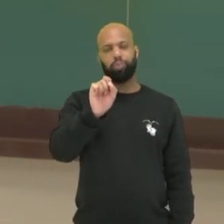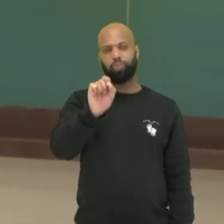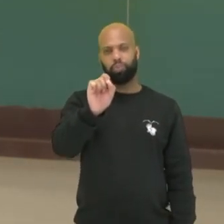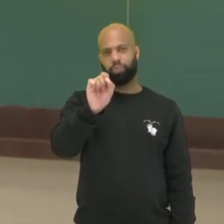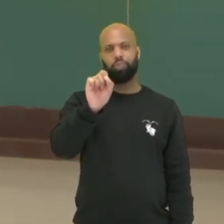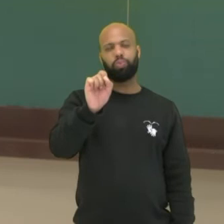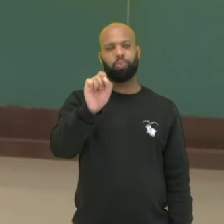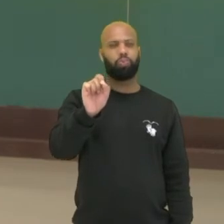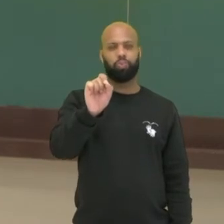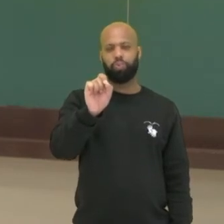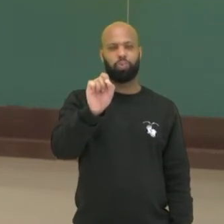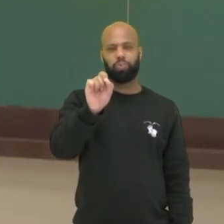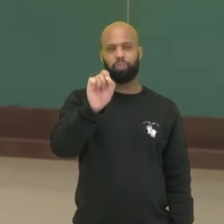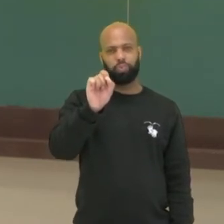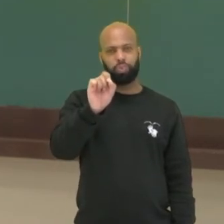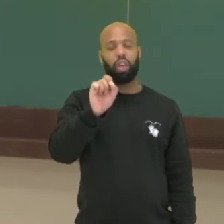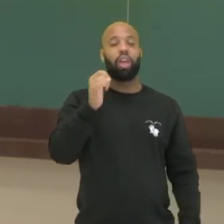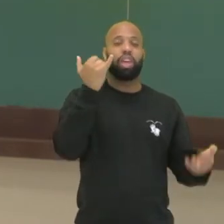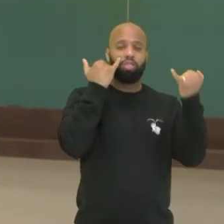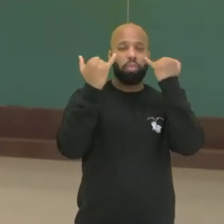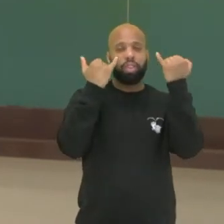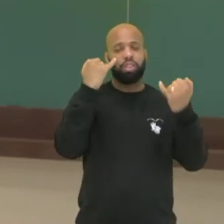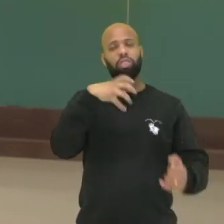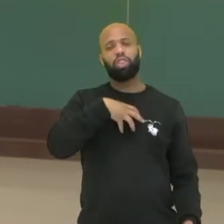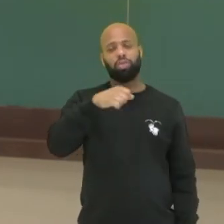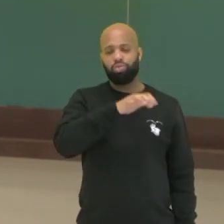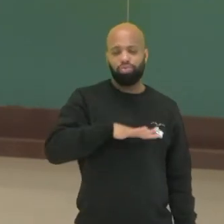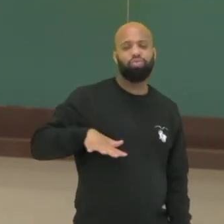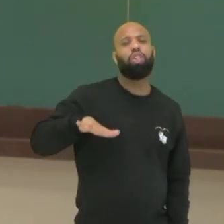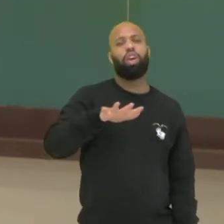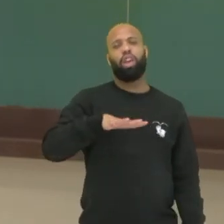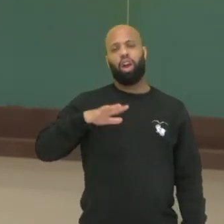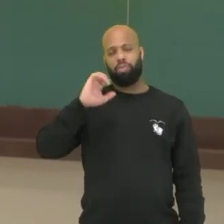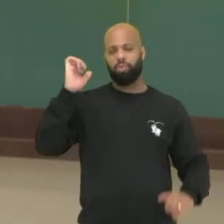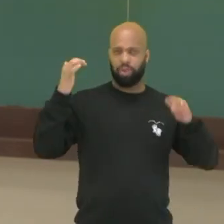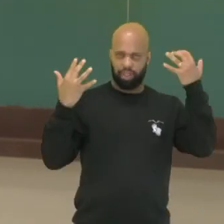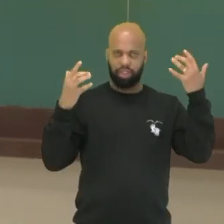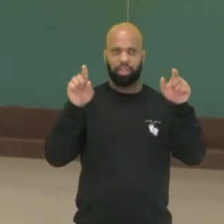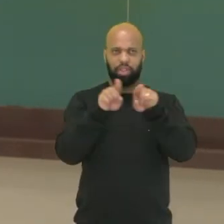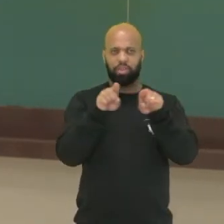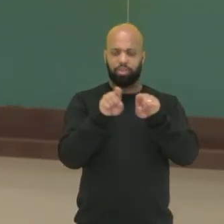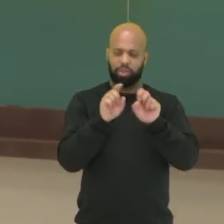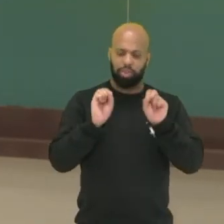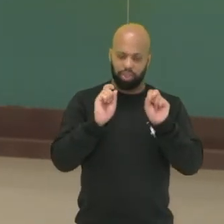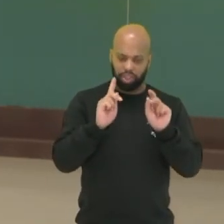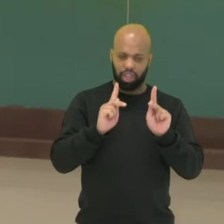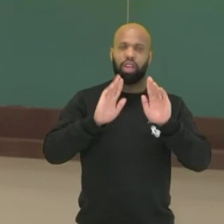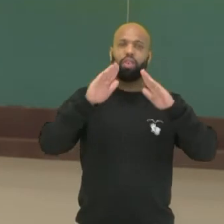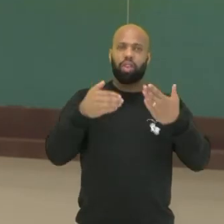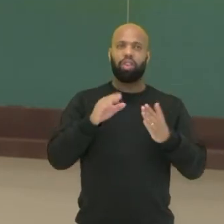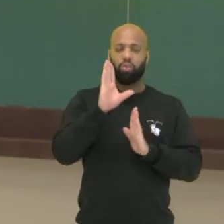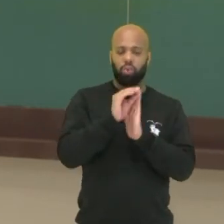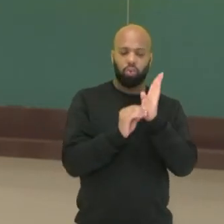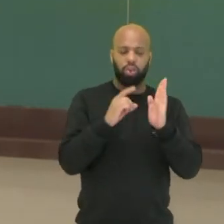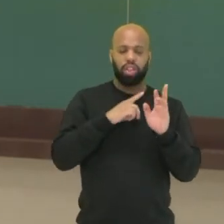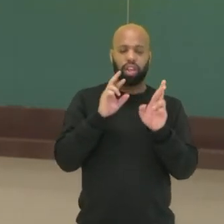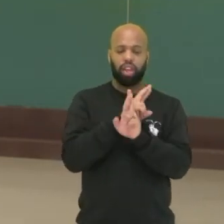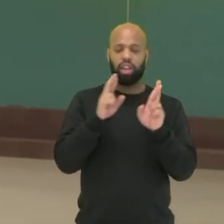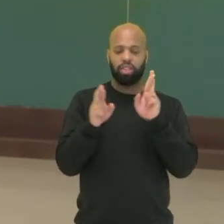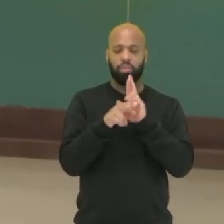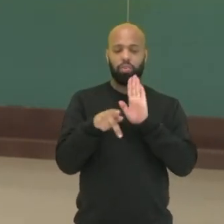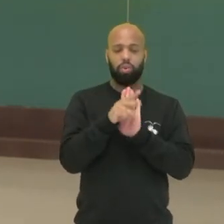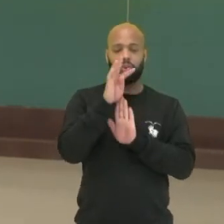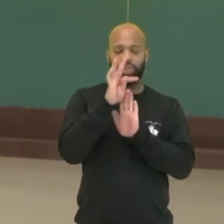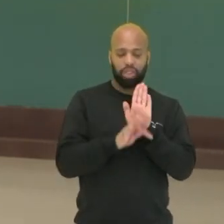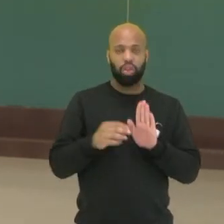essa informação em geral do que está ocorrendo ali para nós. Esse conteúdo é veiculado em textos que